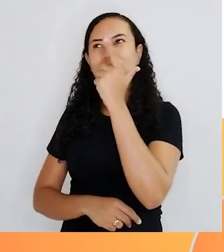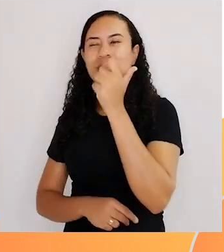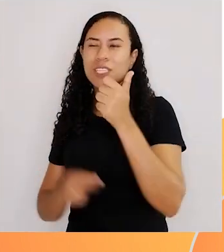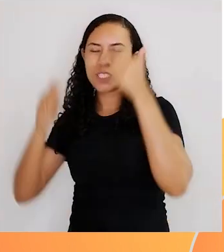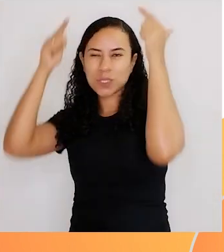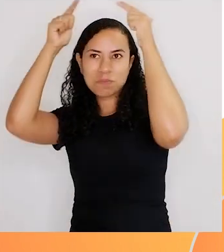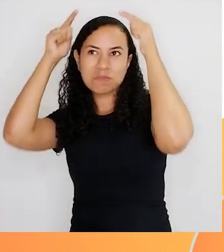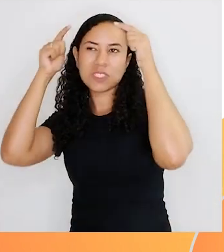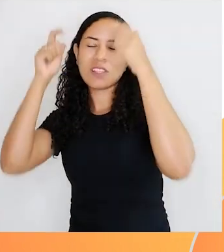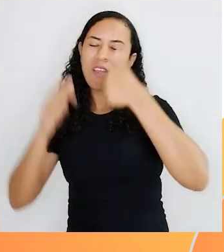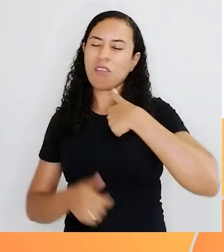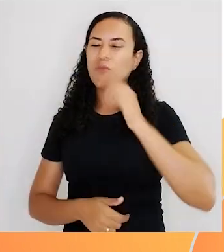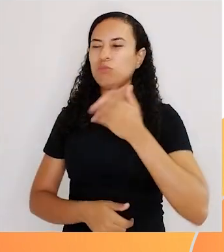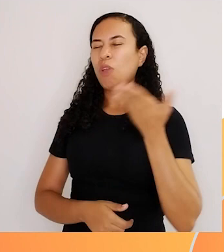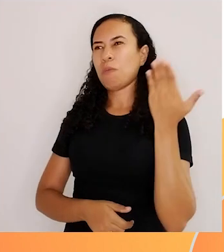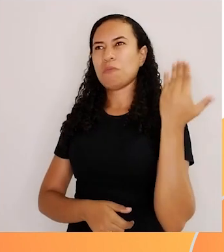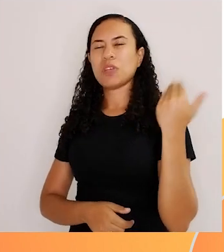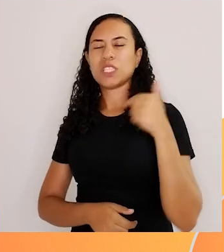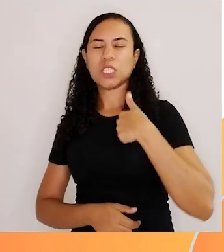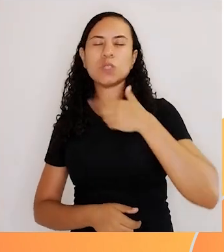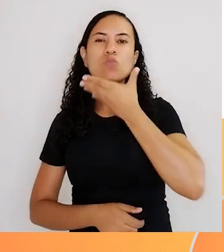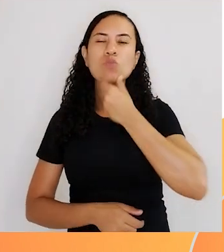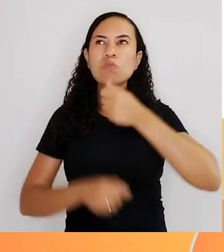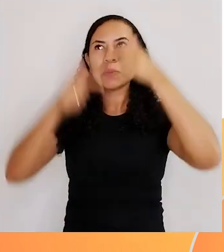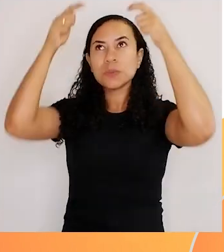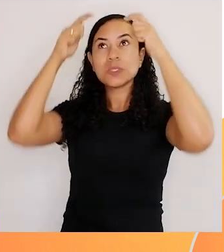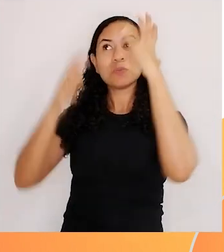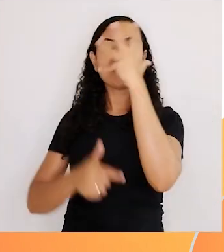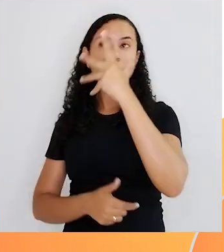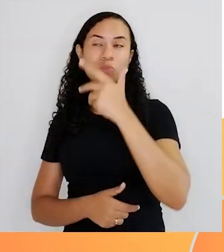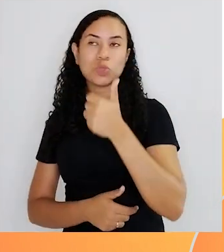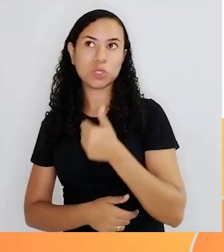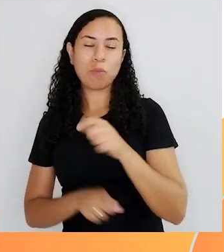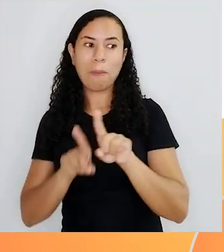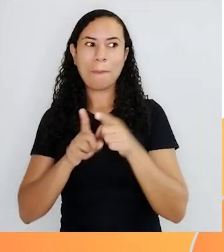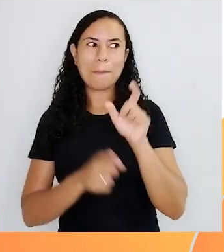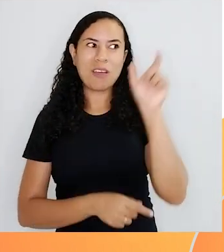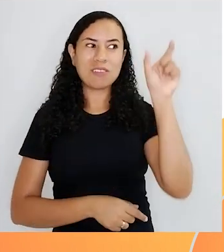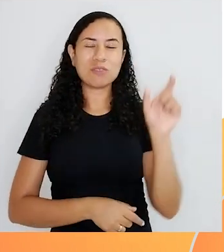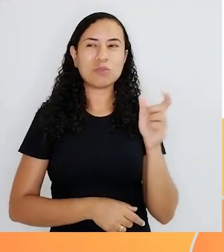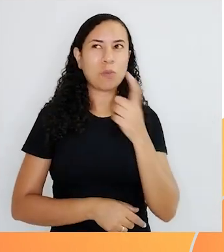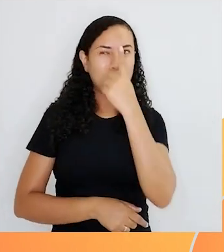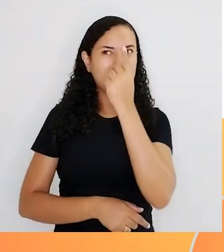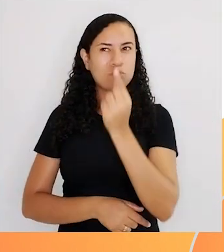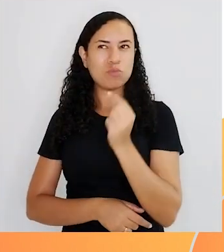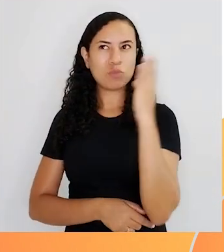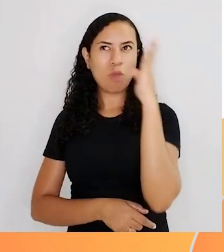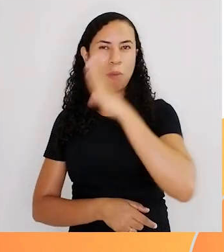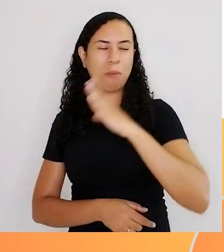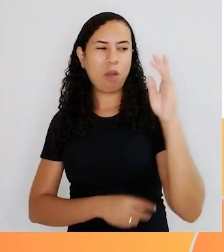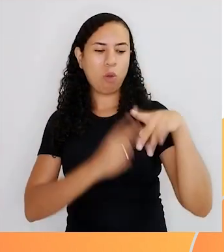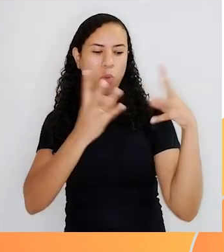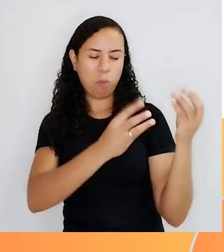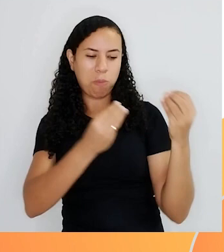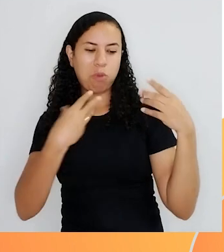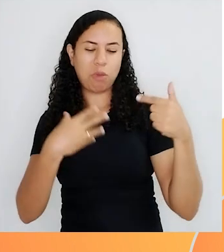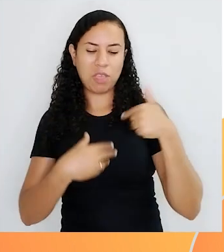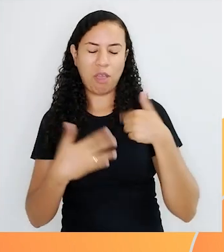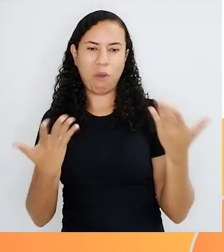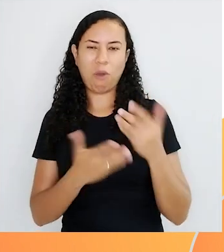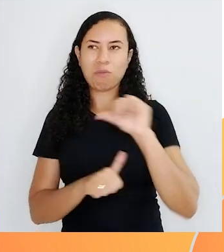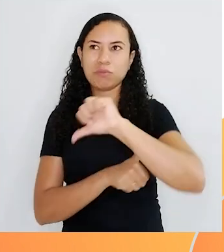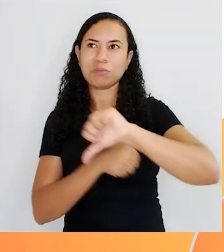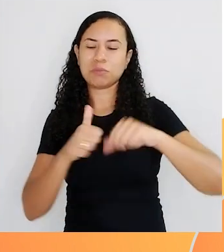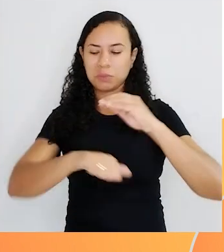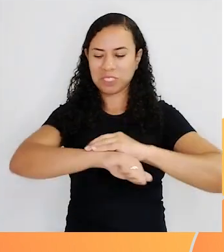um príncipe muito bonito. Uma bruxa má lançou-me um encanto e transformei-me nesta rã